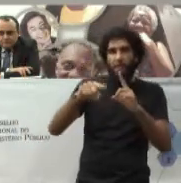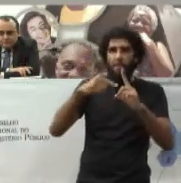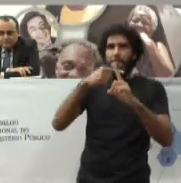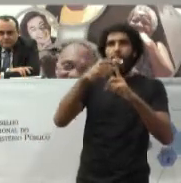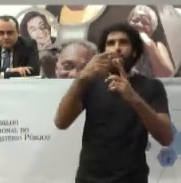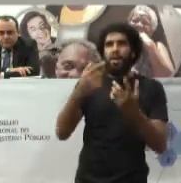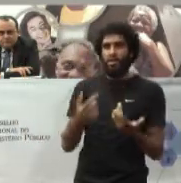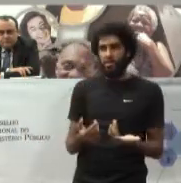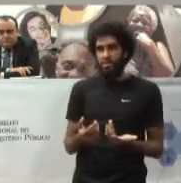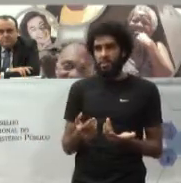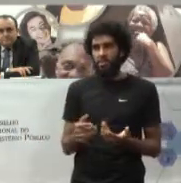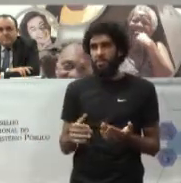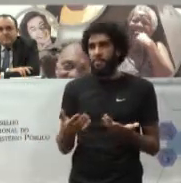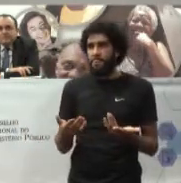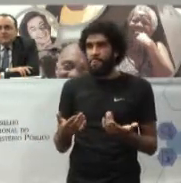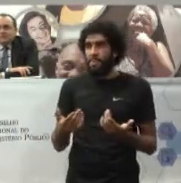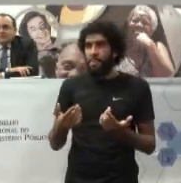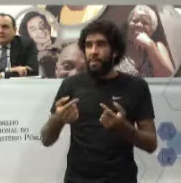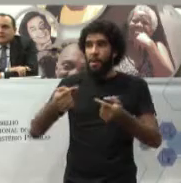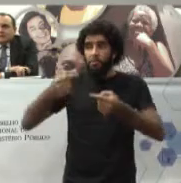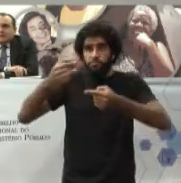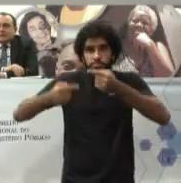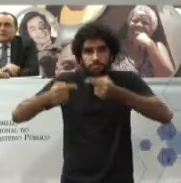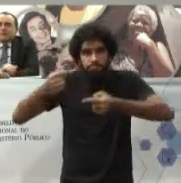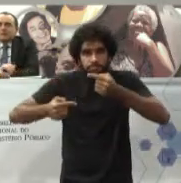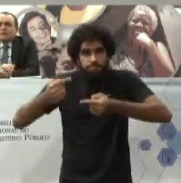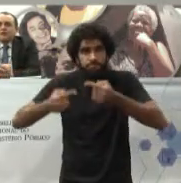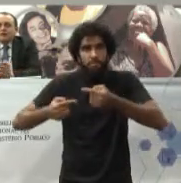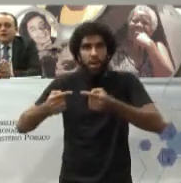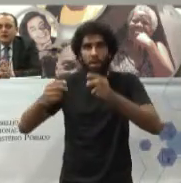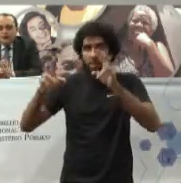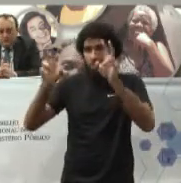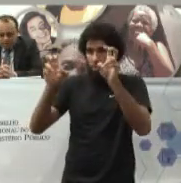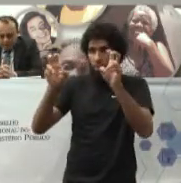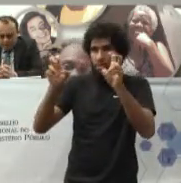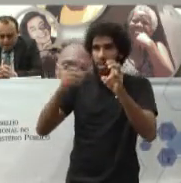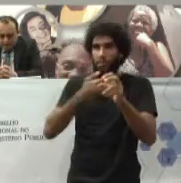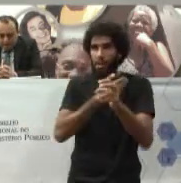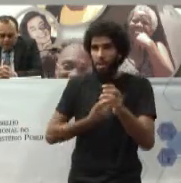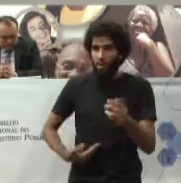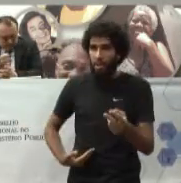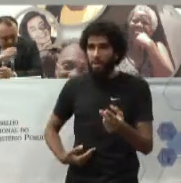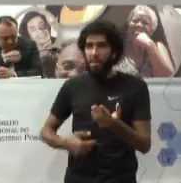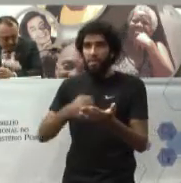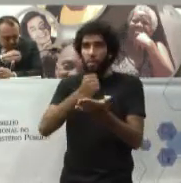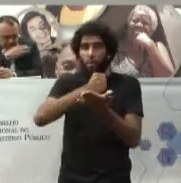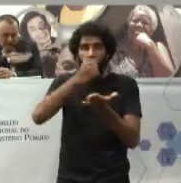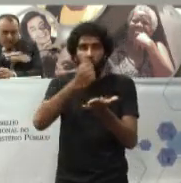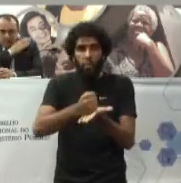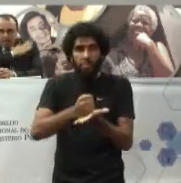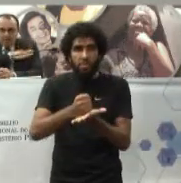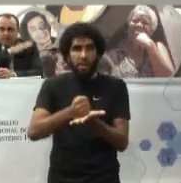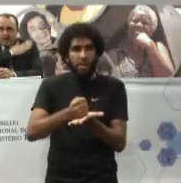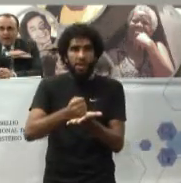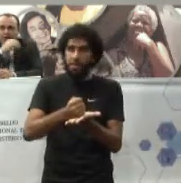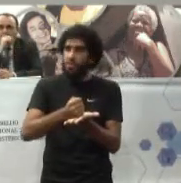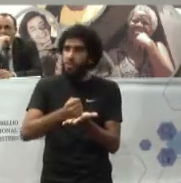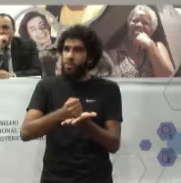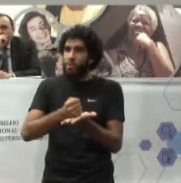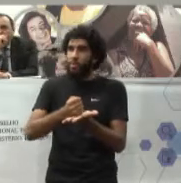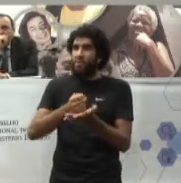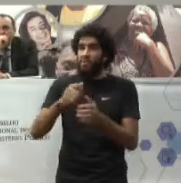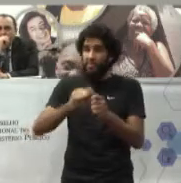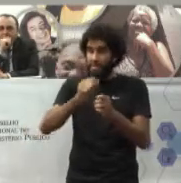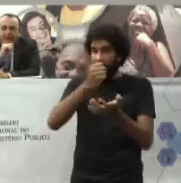então discutir essa discutir essa a governança esse contrato a partir dessa contratação